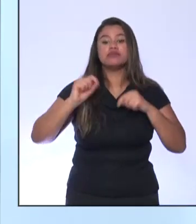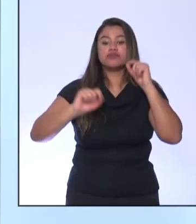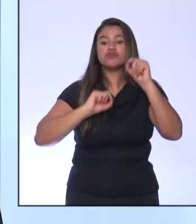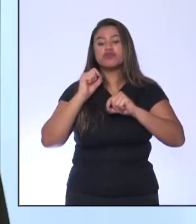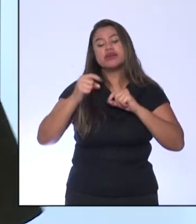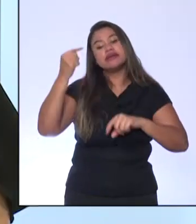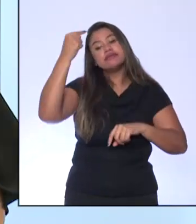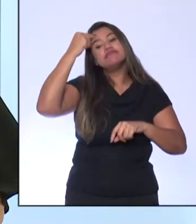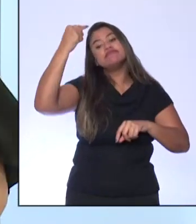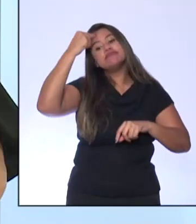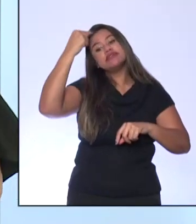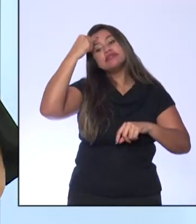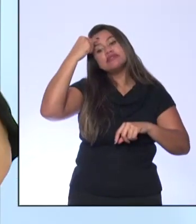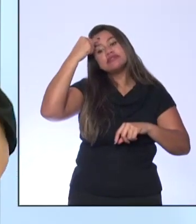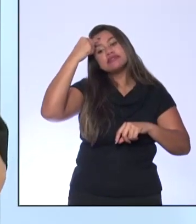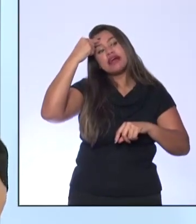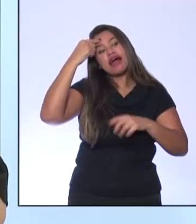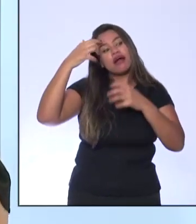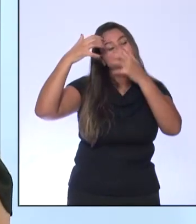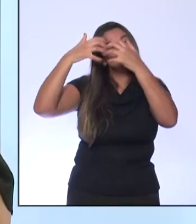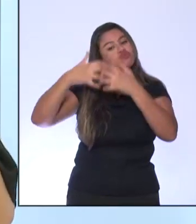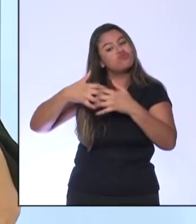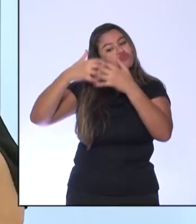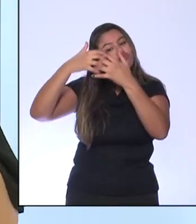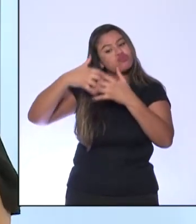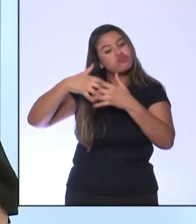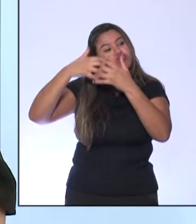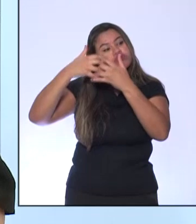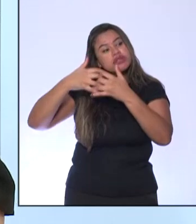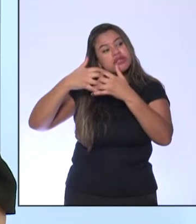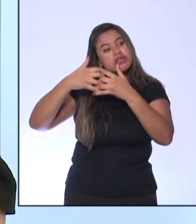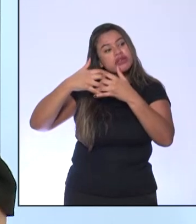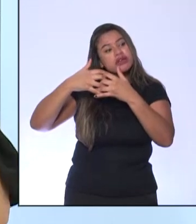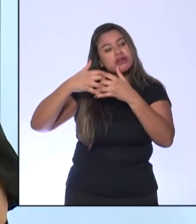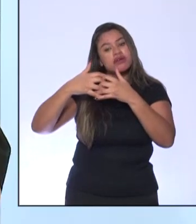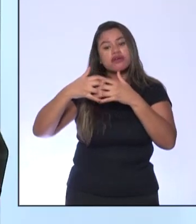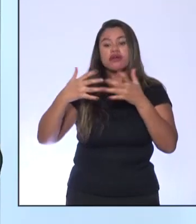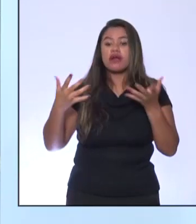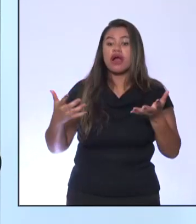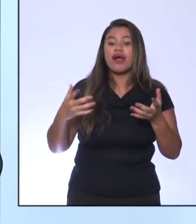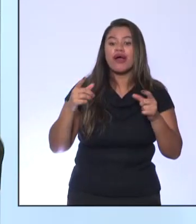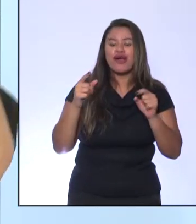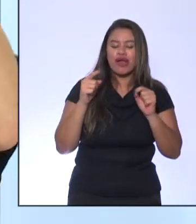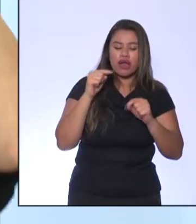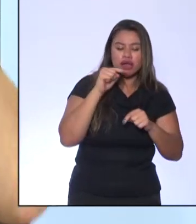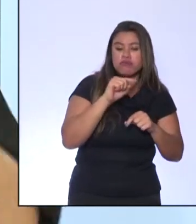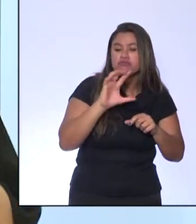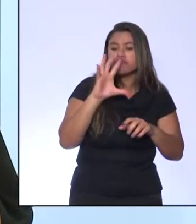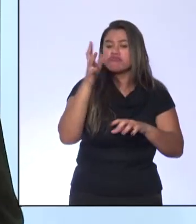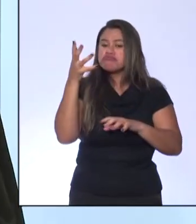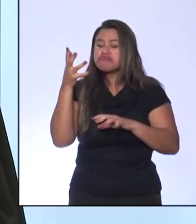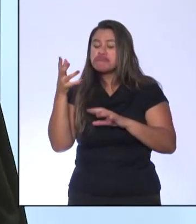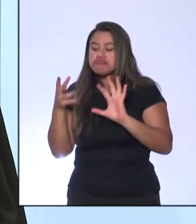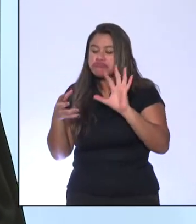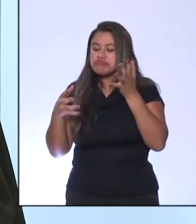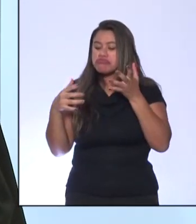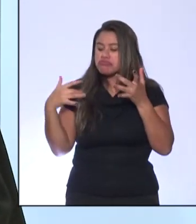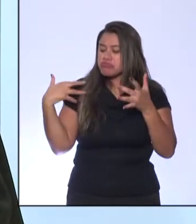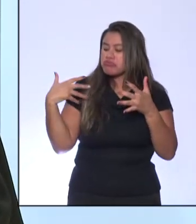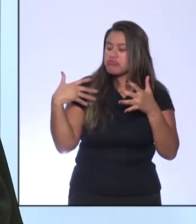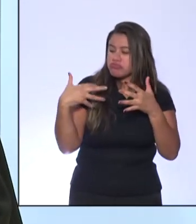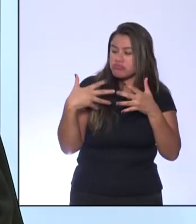pouquinho que todos esses momentos vão fazer com que a gente reflita sobre os